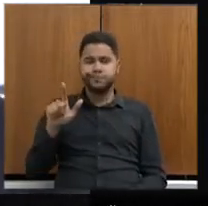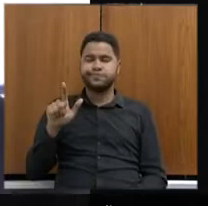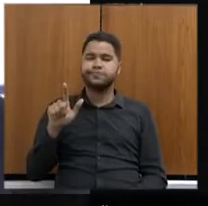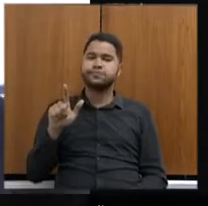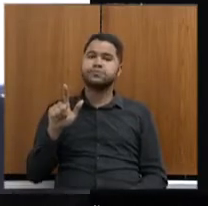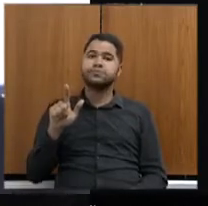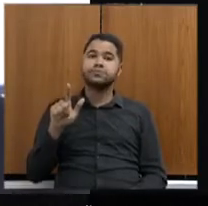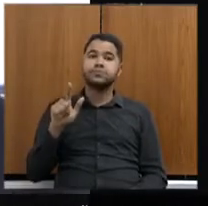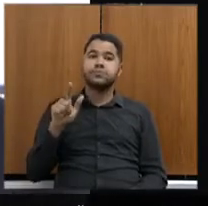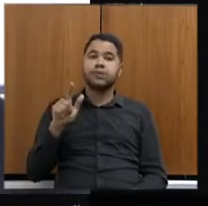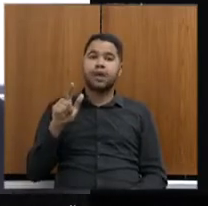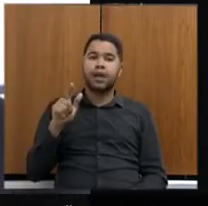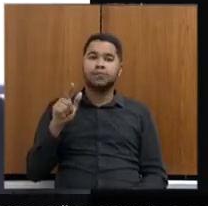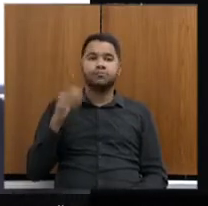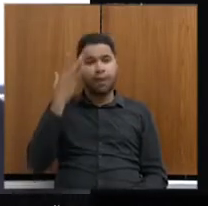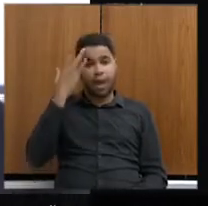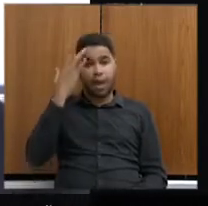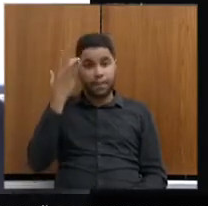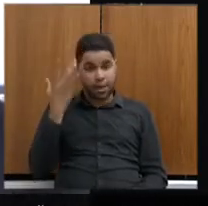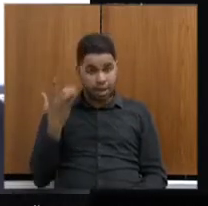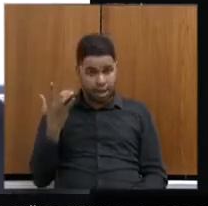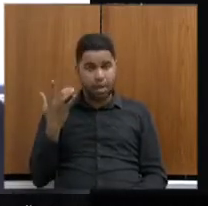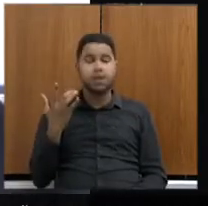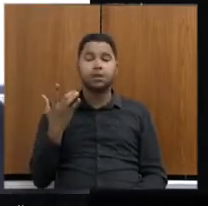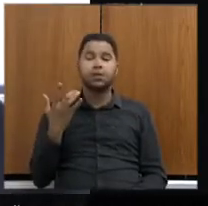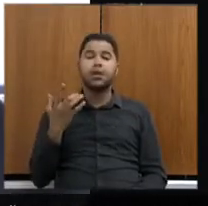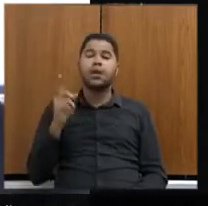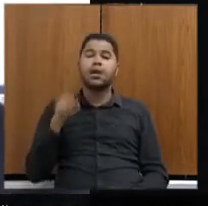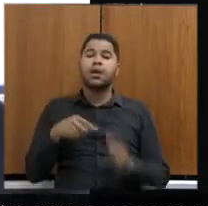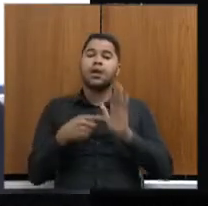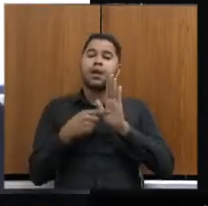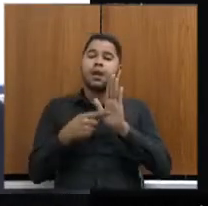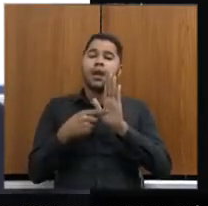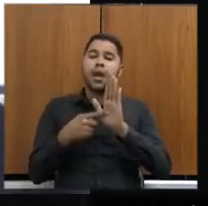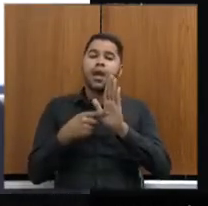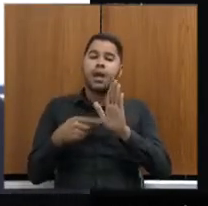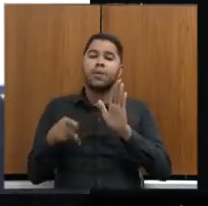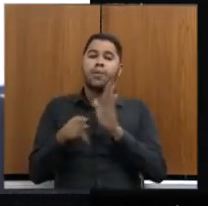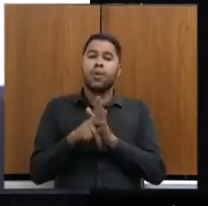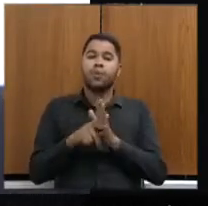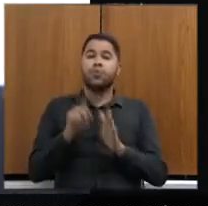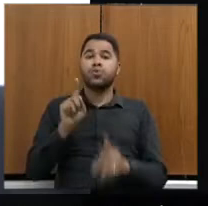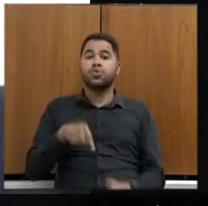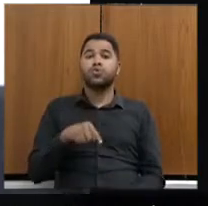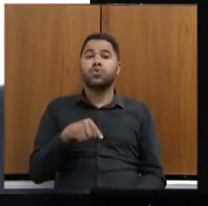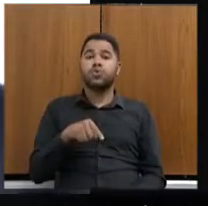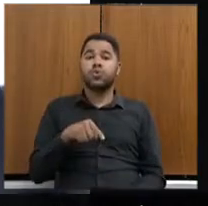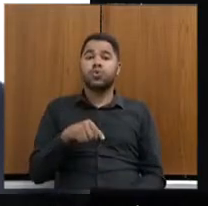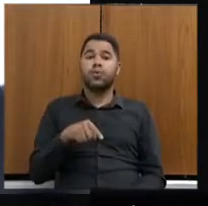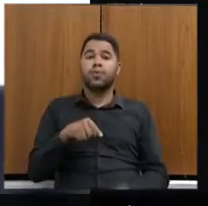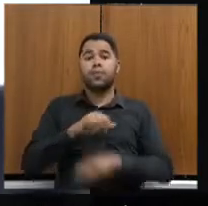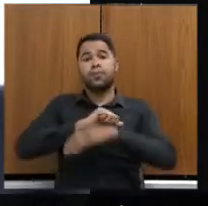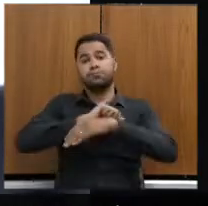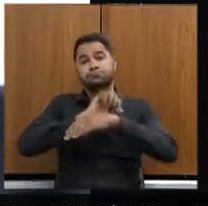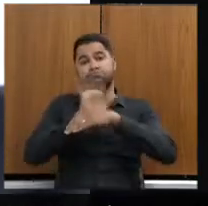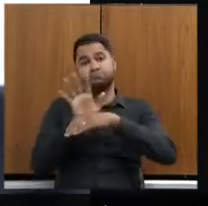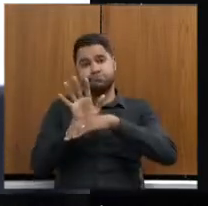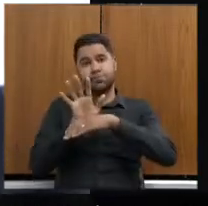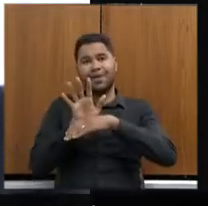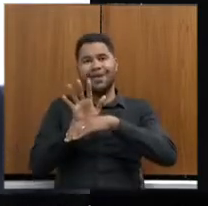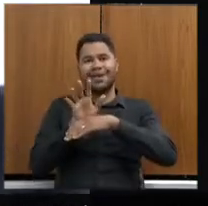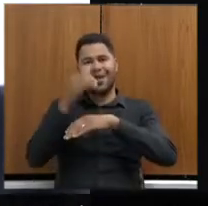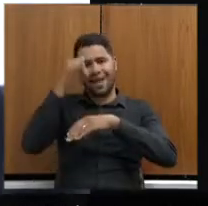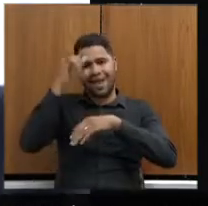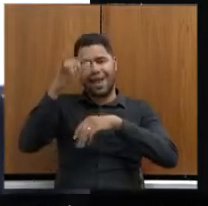Depois de Amanhã e nós vamos ver aí a nossa exposição agropecuária de Montes Claros é tão uma das